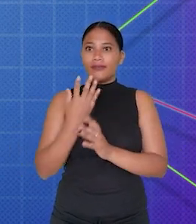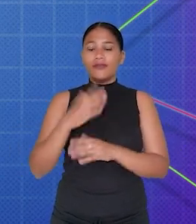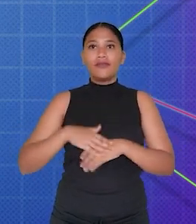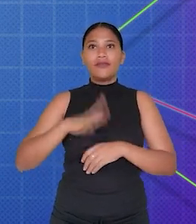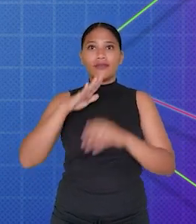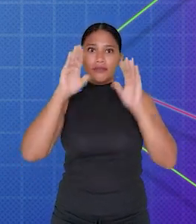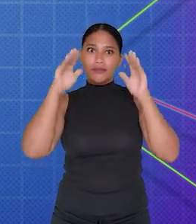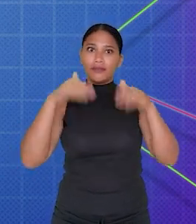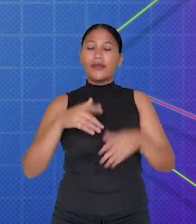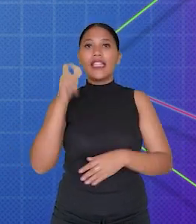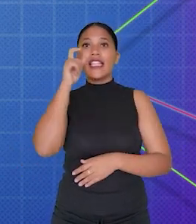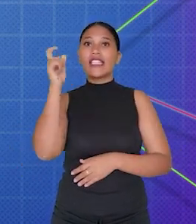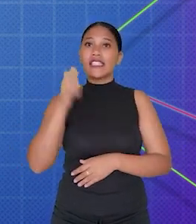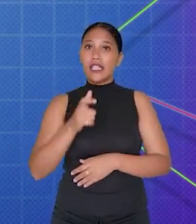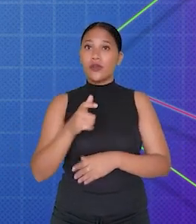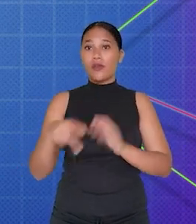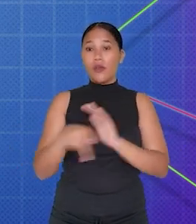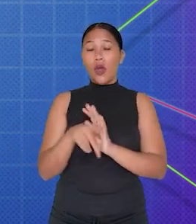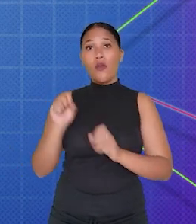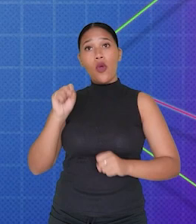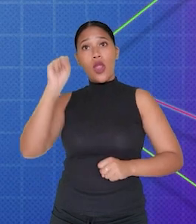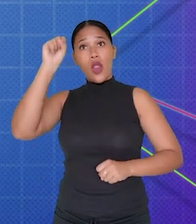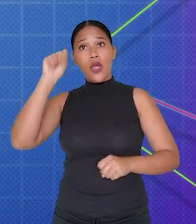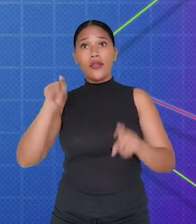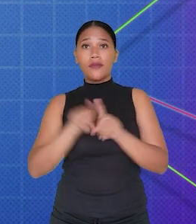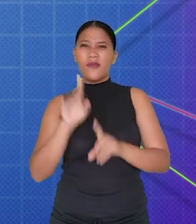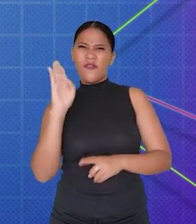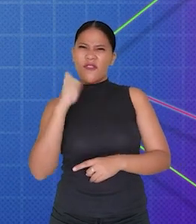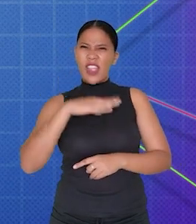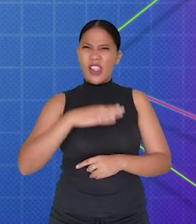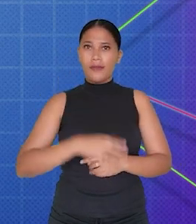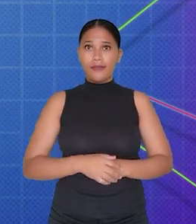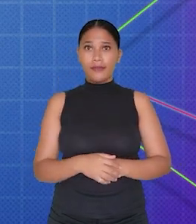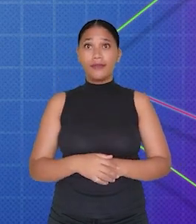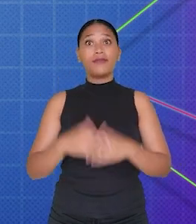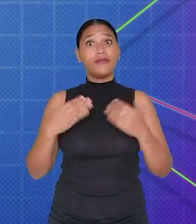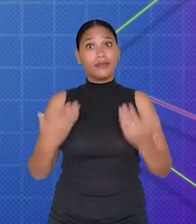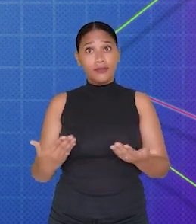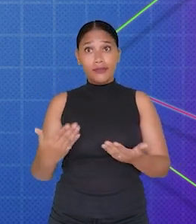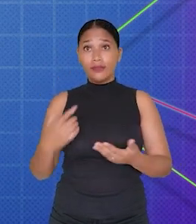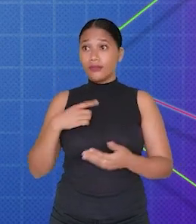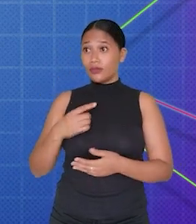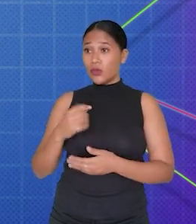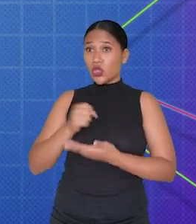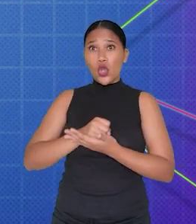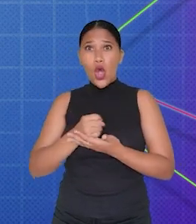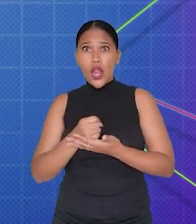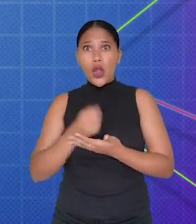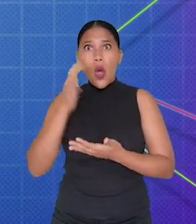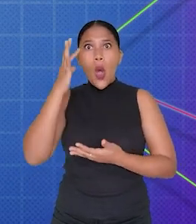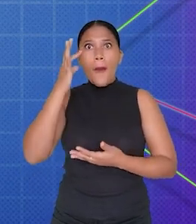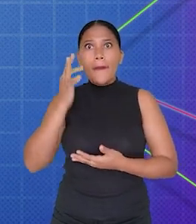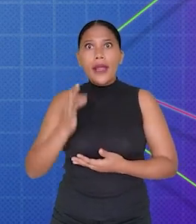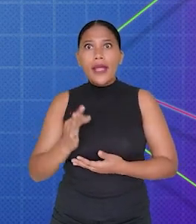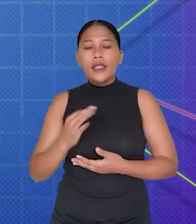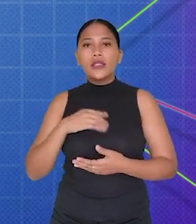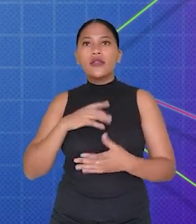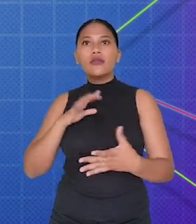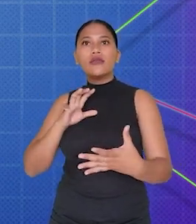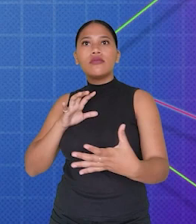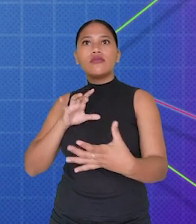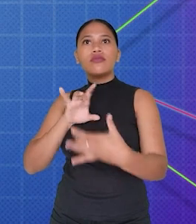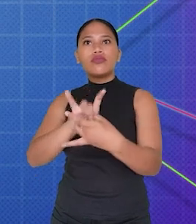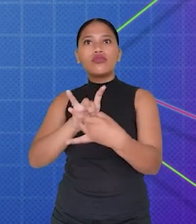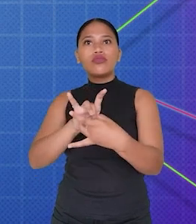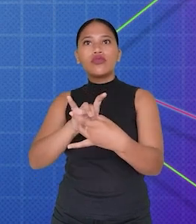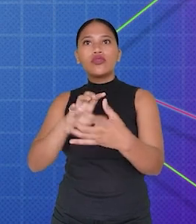mais intensificado e interessante entre o herói e o vilão. Quando o jogador compreende a jornada do vilão, isso aumenta a sua